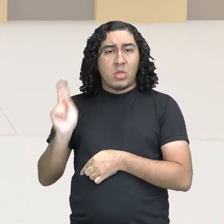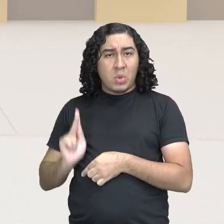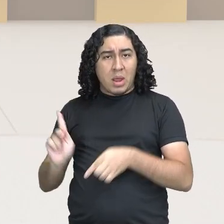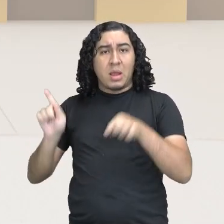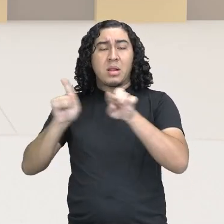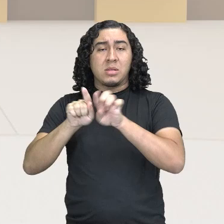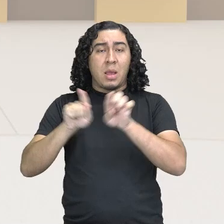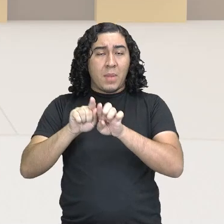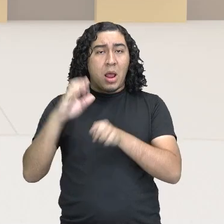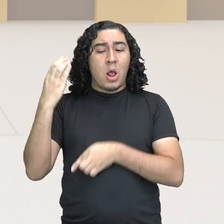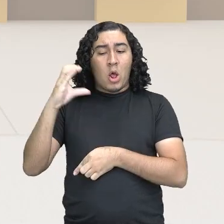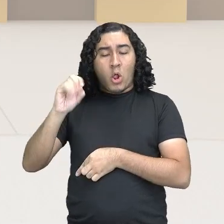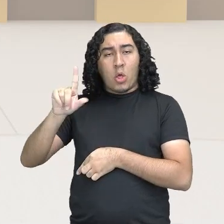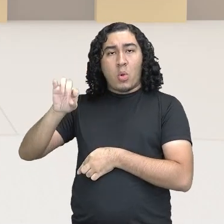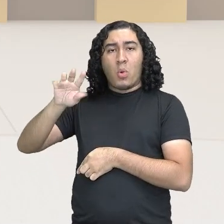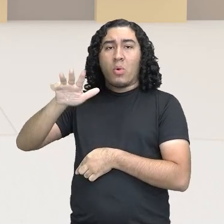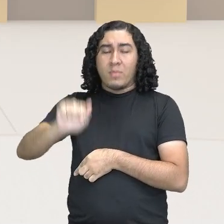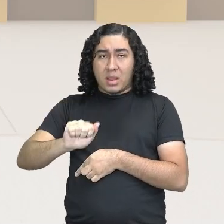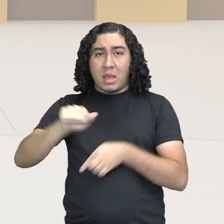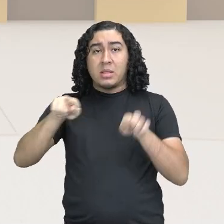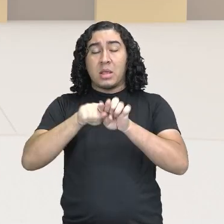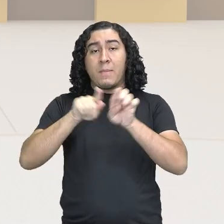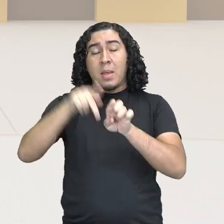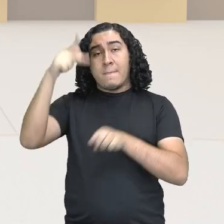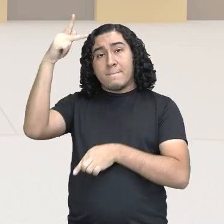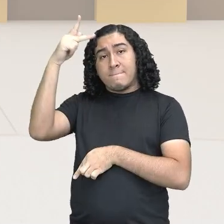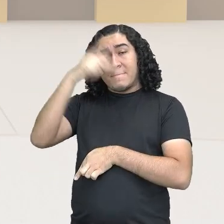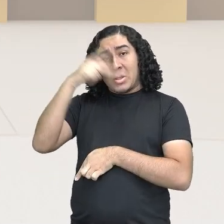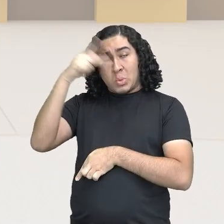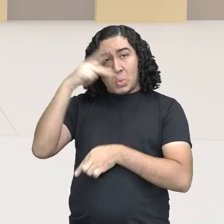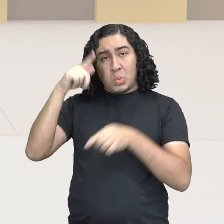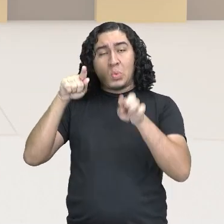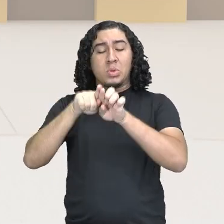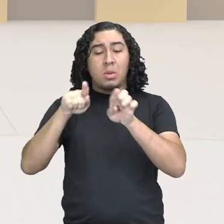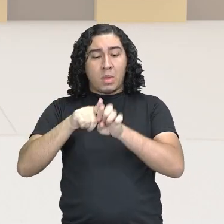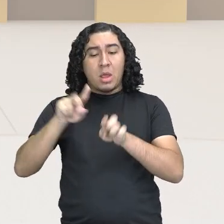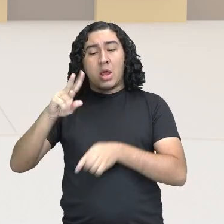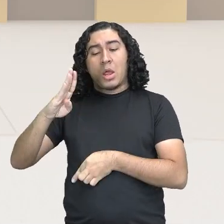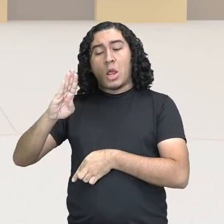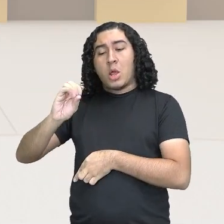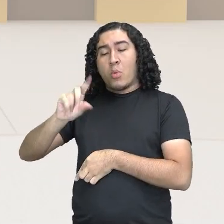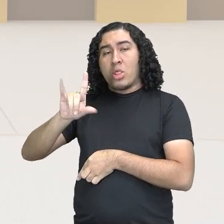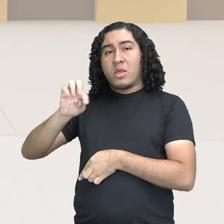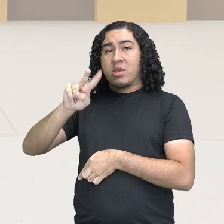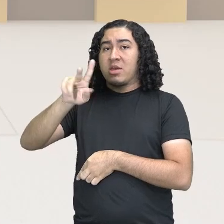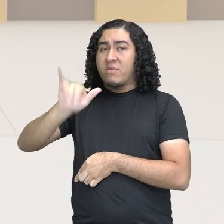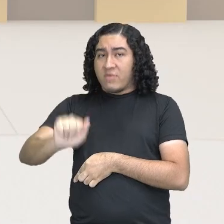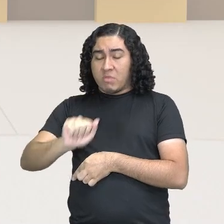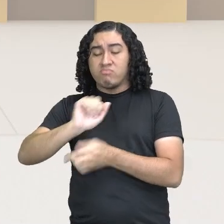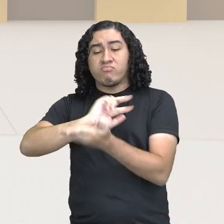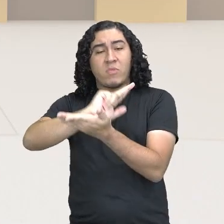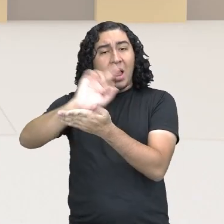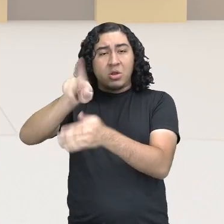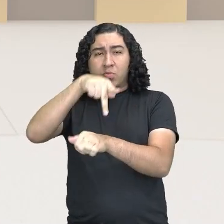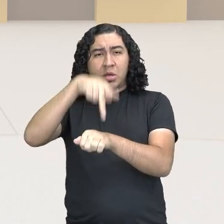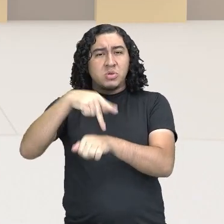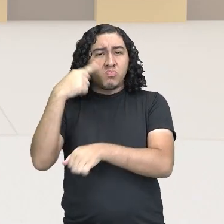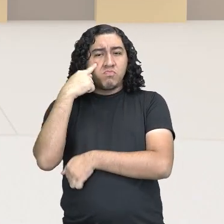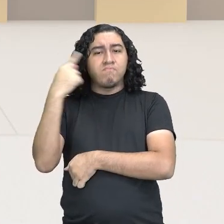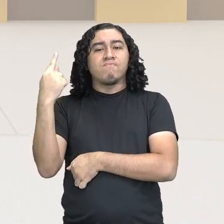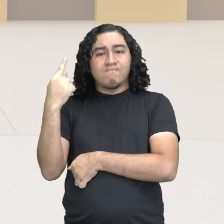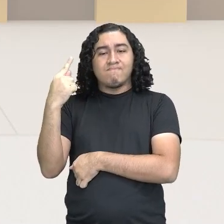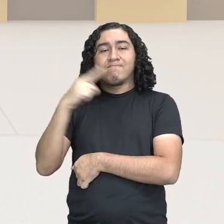Colômbia, Equador, Peru e Bolívia. Então, todos eles fazem parte aí da Amazônia, tá?